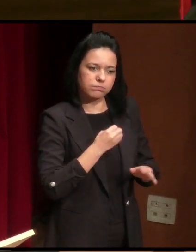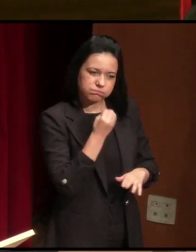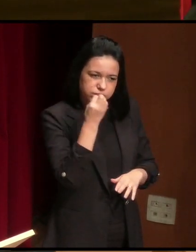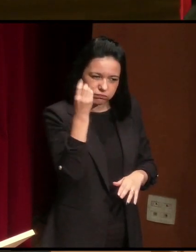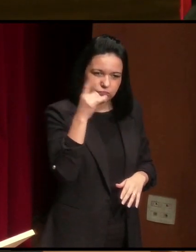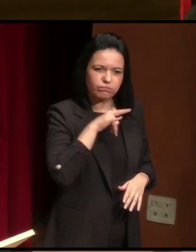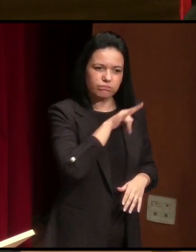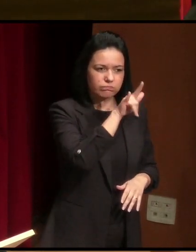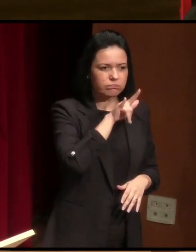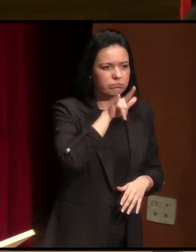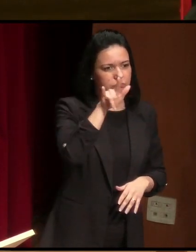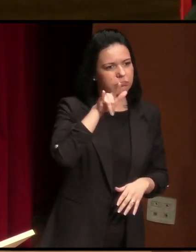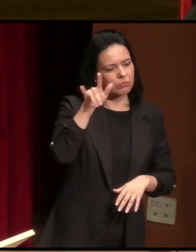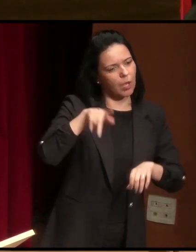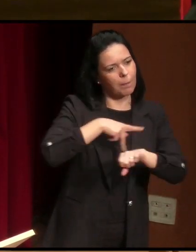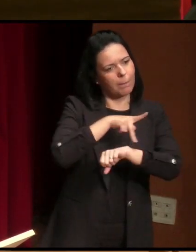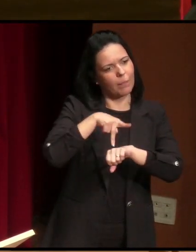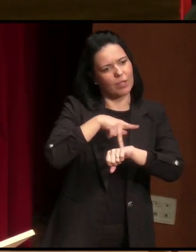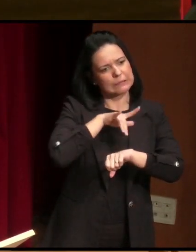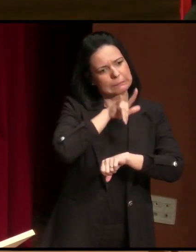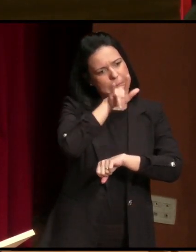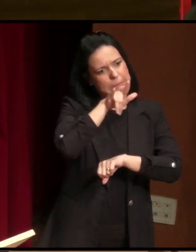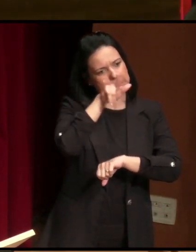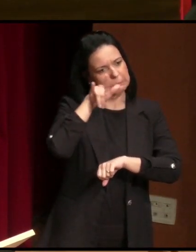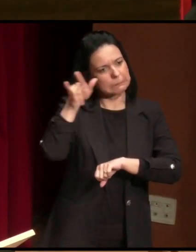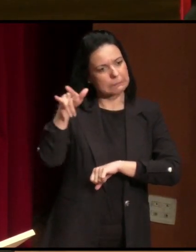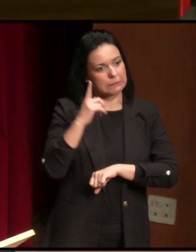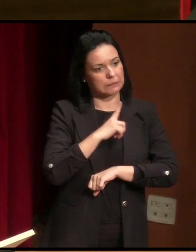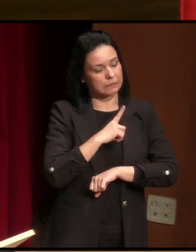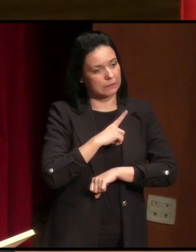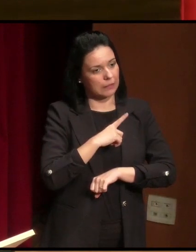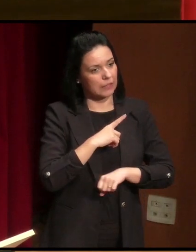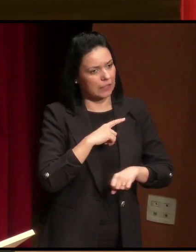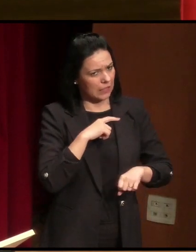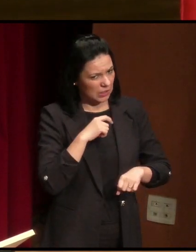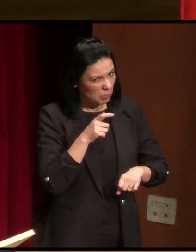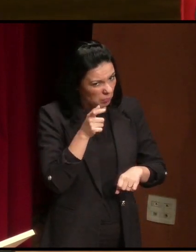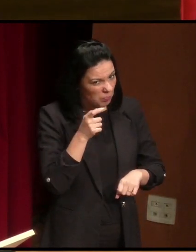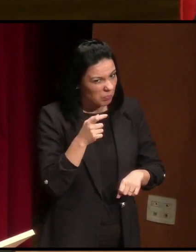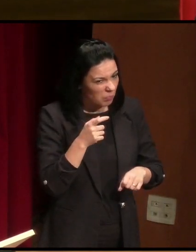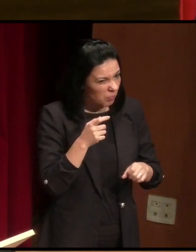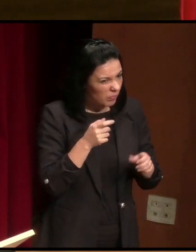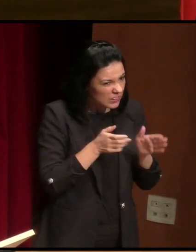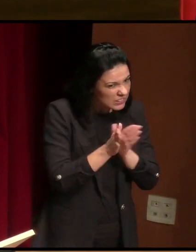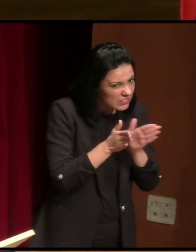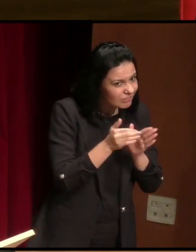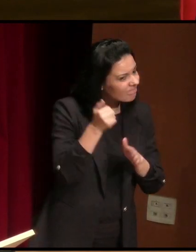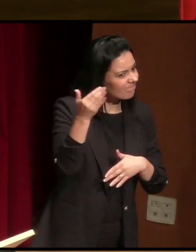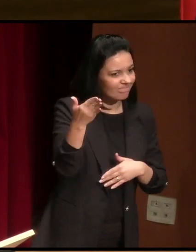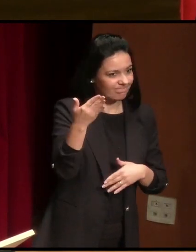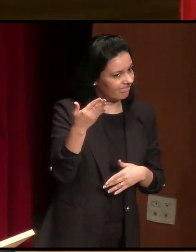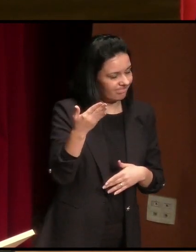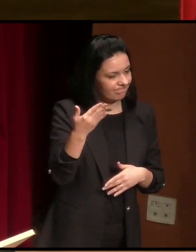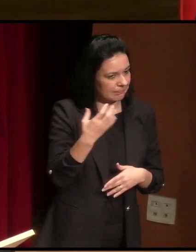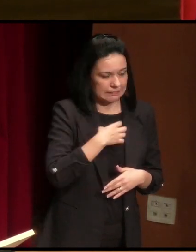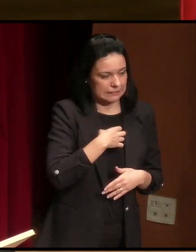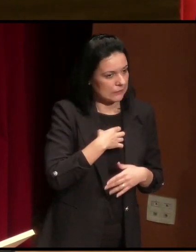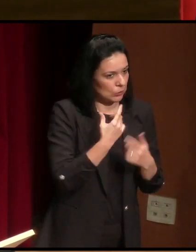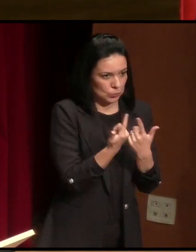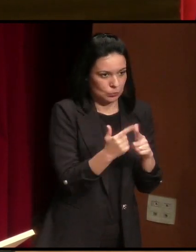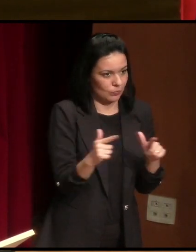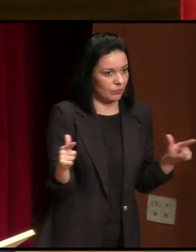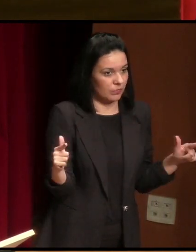países. Como a gente faz aqui, praticamente a gente não vê. Também tem muito conteúdo e muitas vezes os colegas não sabem,